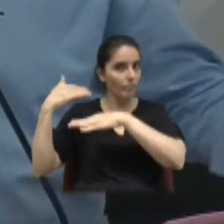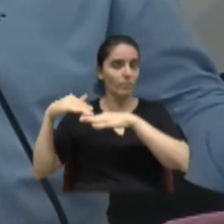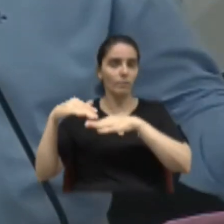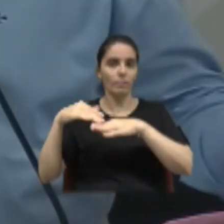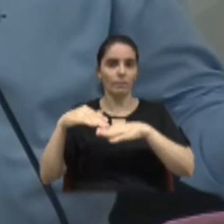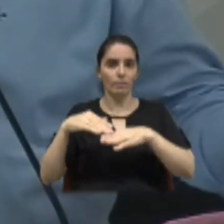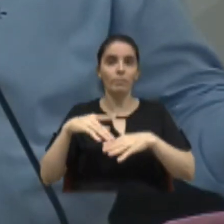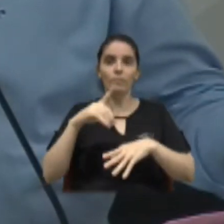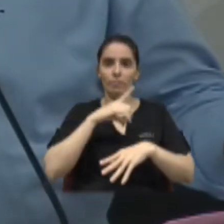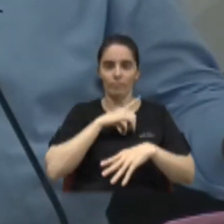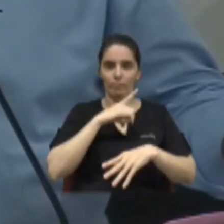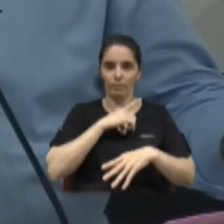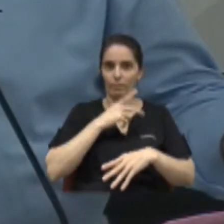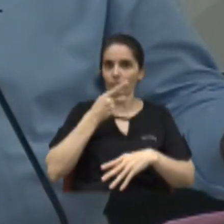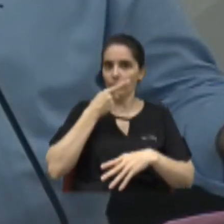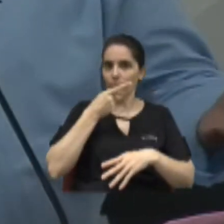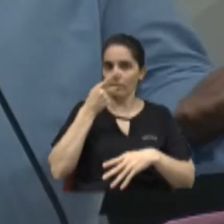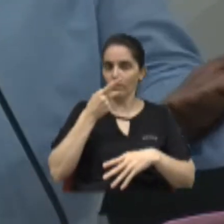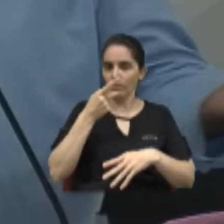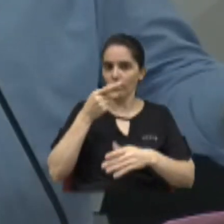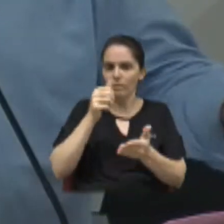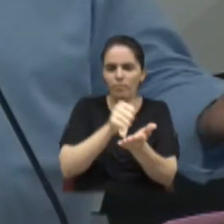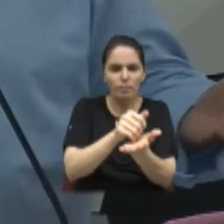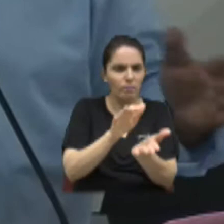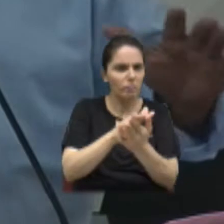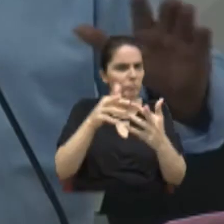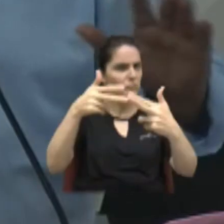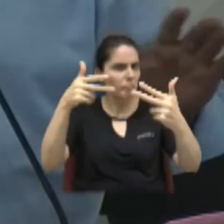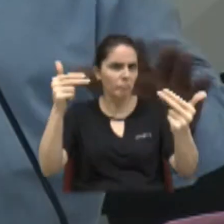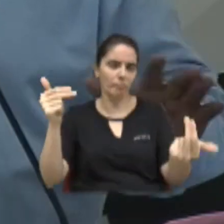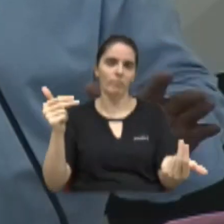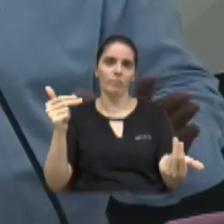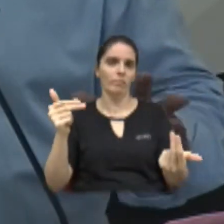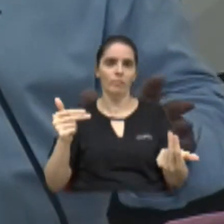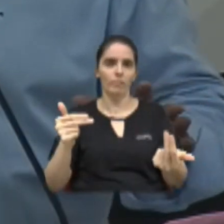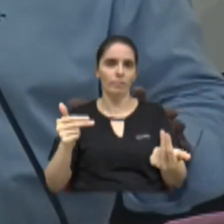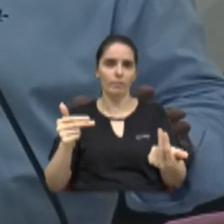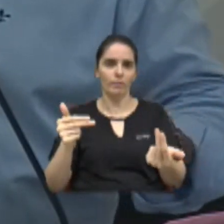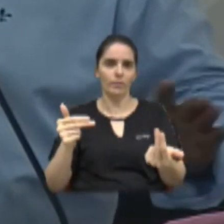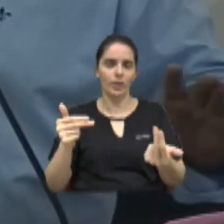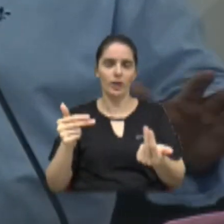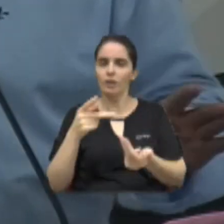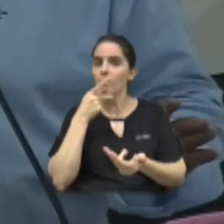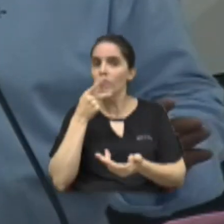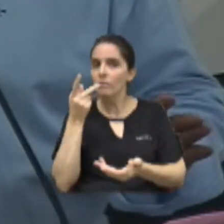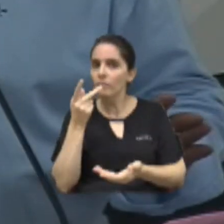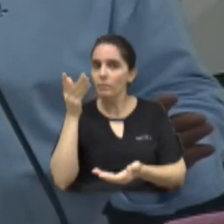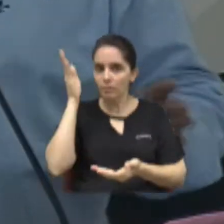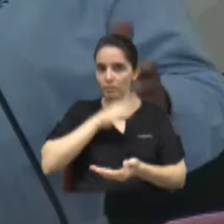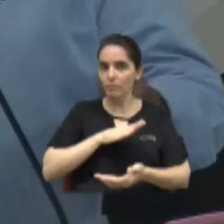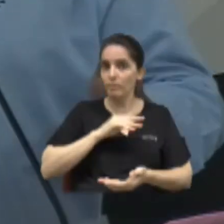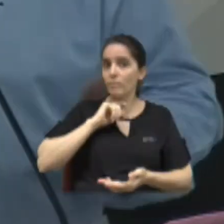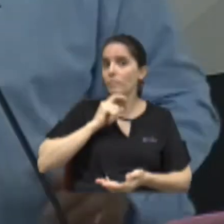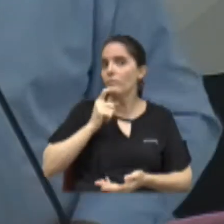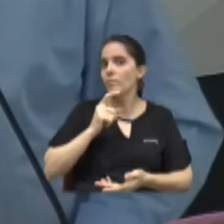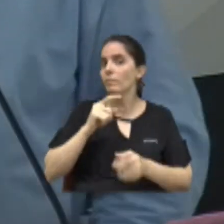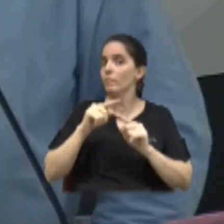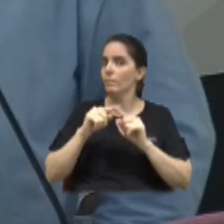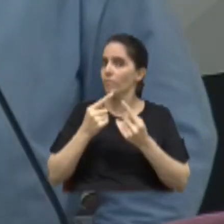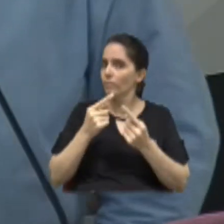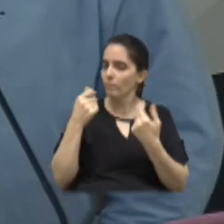de multas. Então, eu não quero fazer juízo de valores de ninguém, mas que